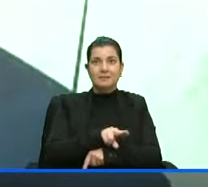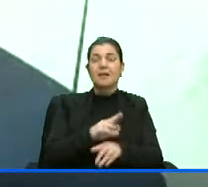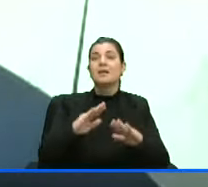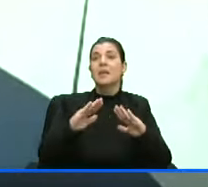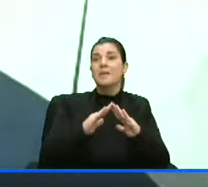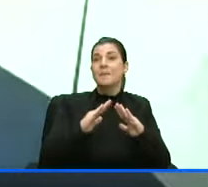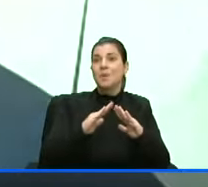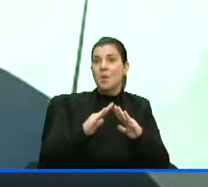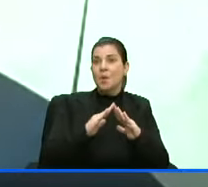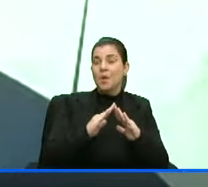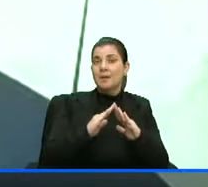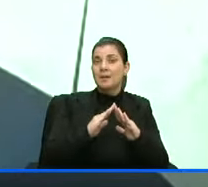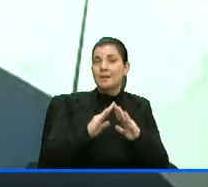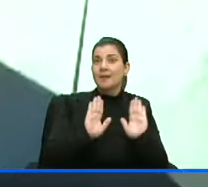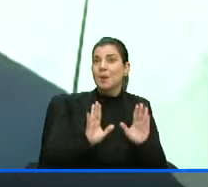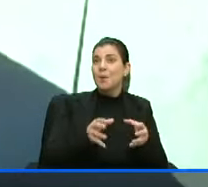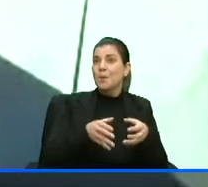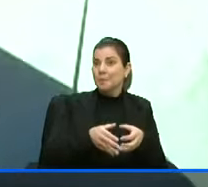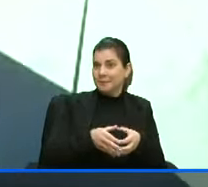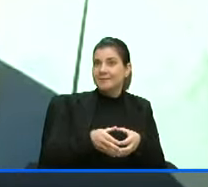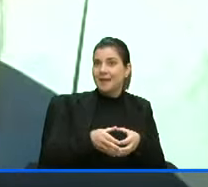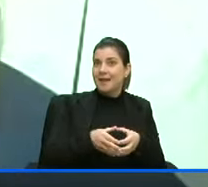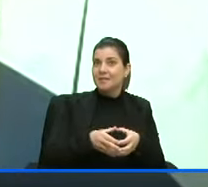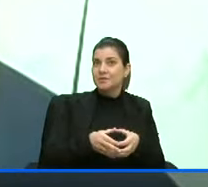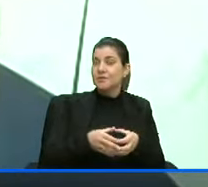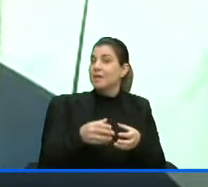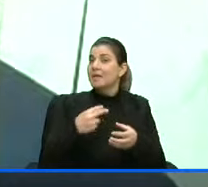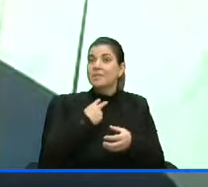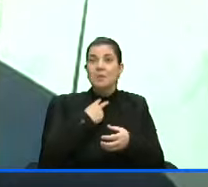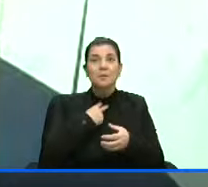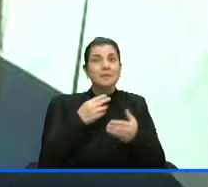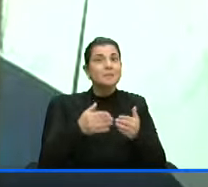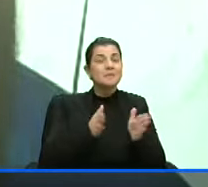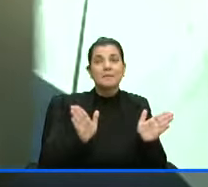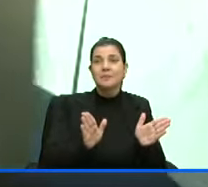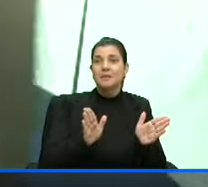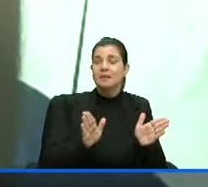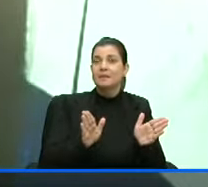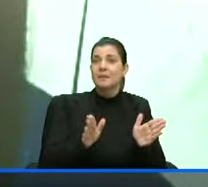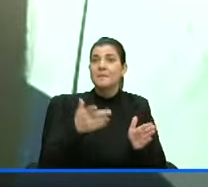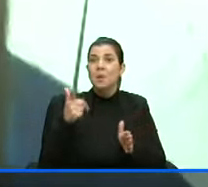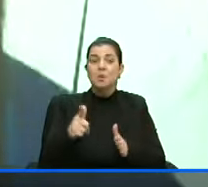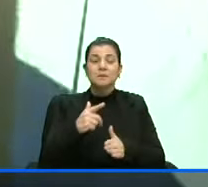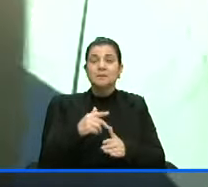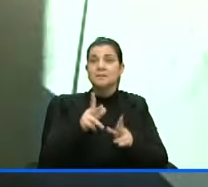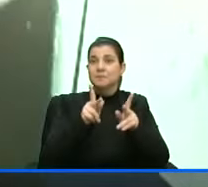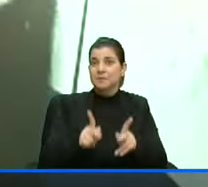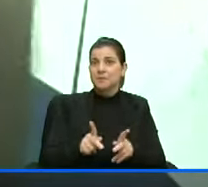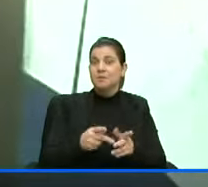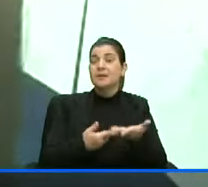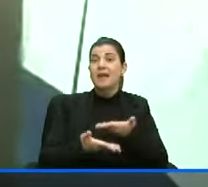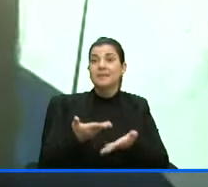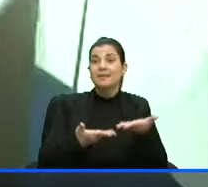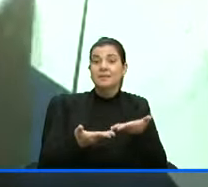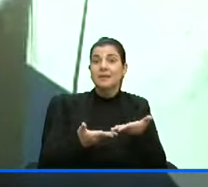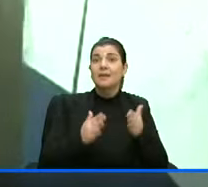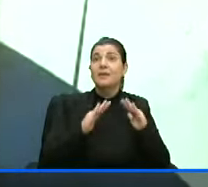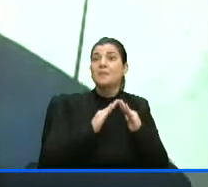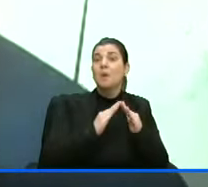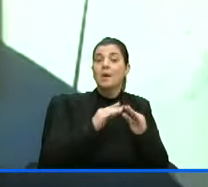na comunidade. Nós não podemos abrir de outra forma. Nós temos que atender quem mora primeiro